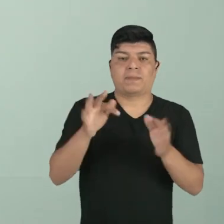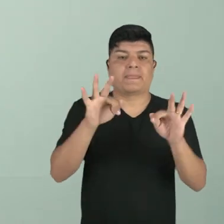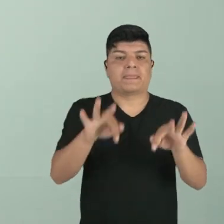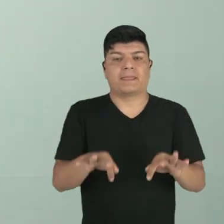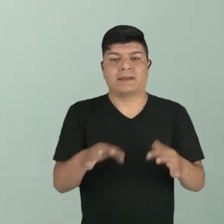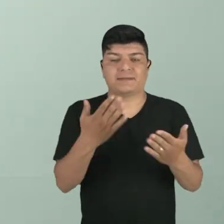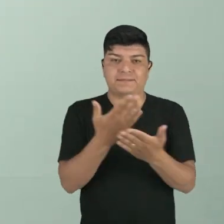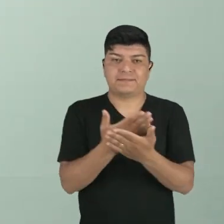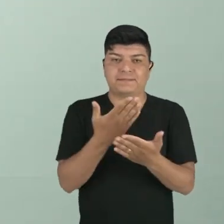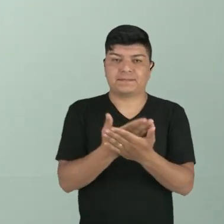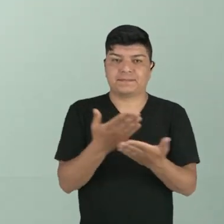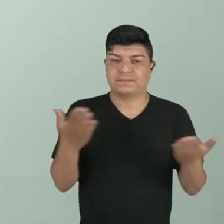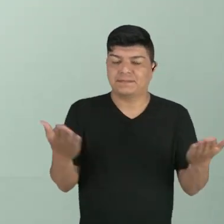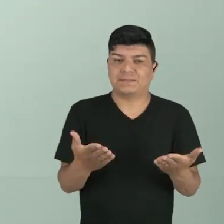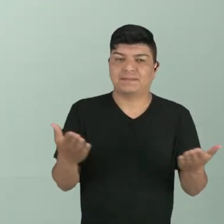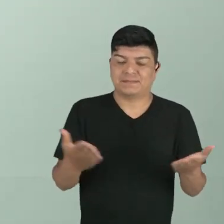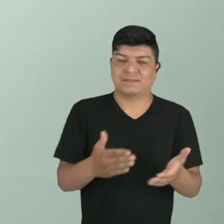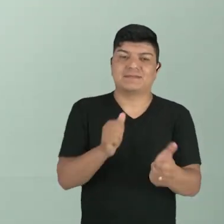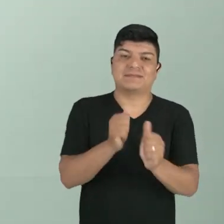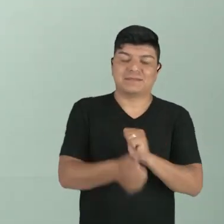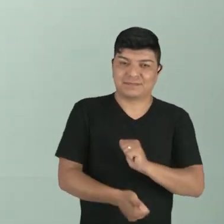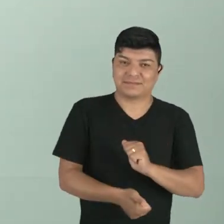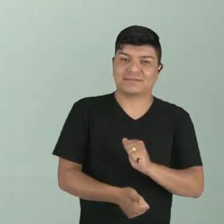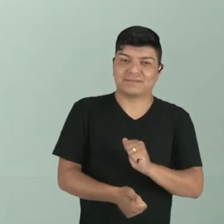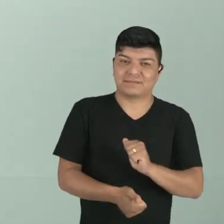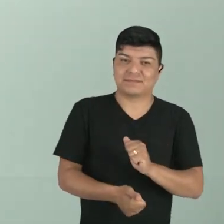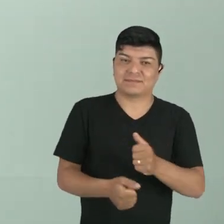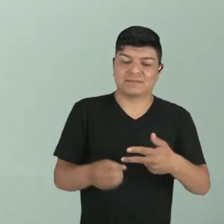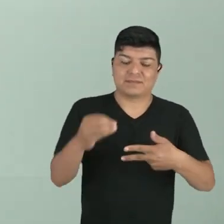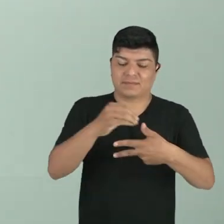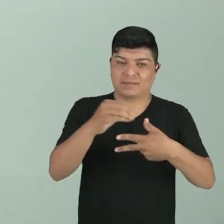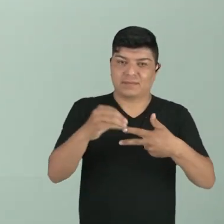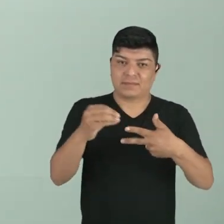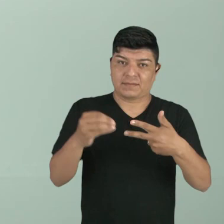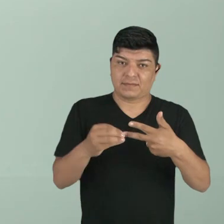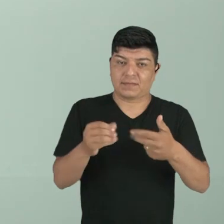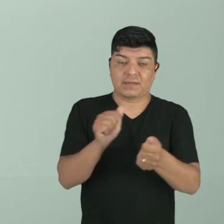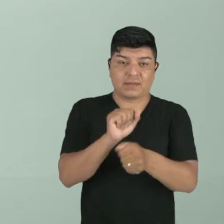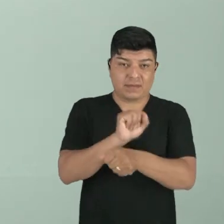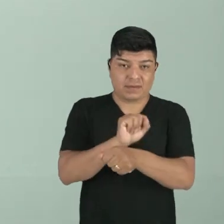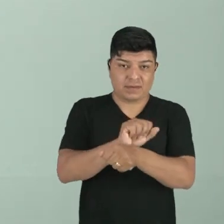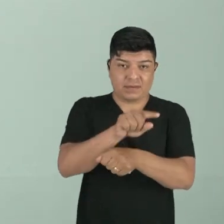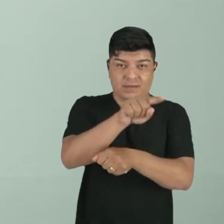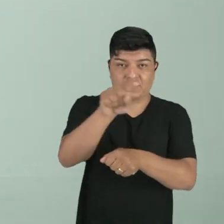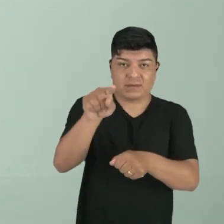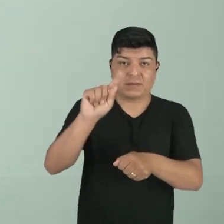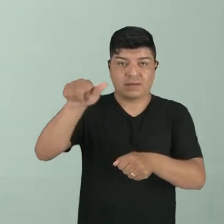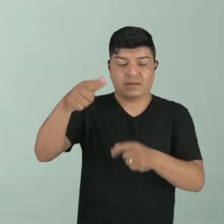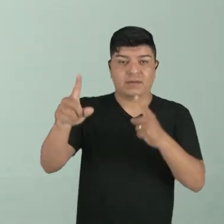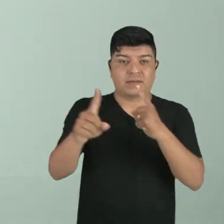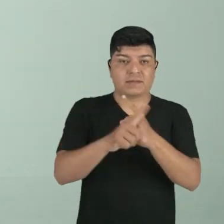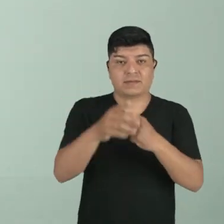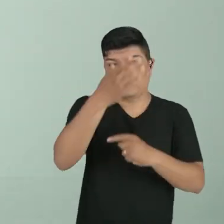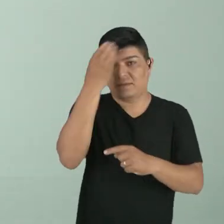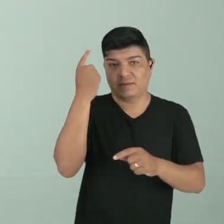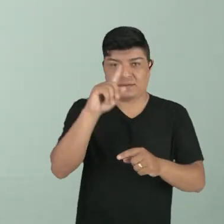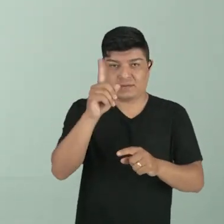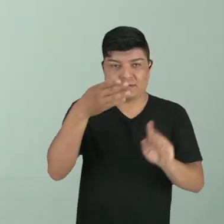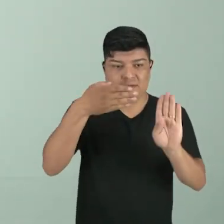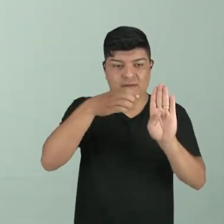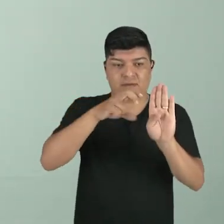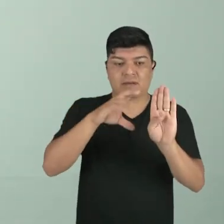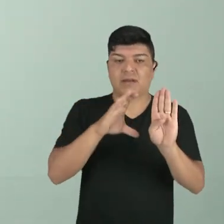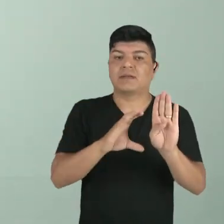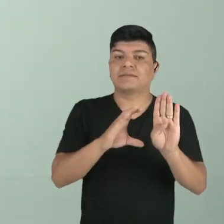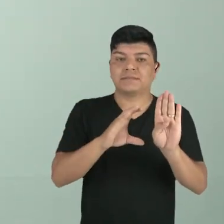forma finalizamos nossa aula sobre esportes falando de ENEM né aguarda por você ver nosso próximo encontro e não esqueça de